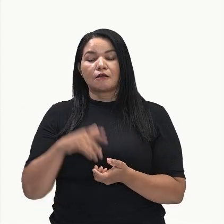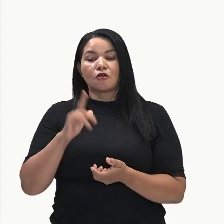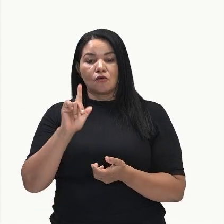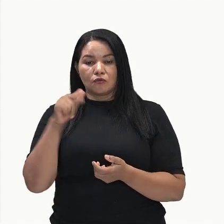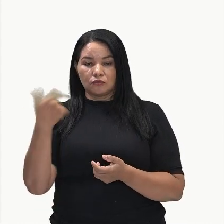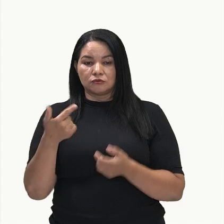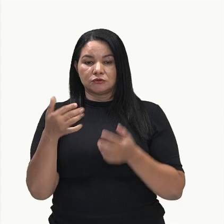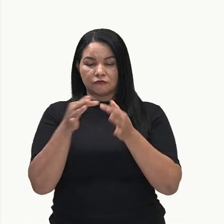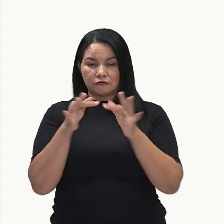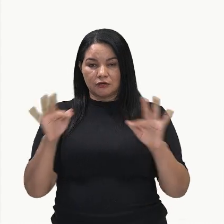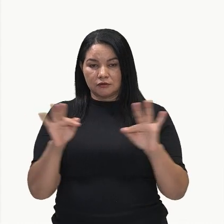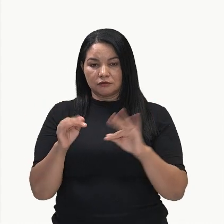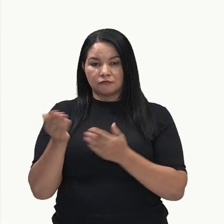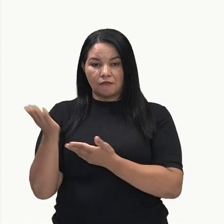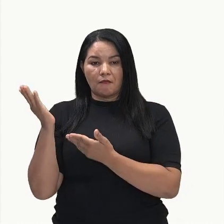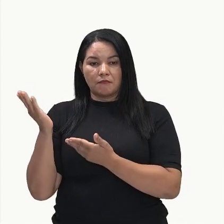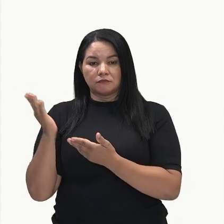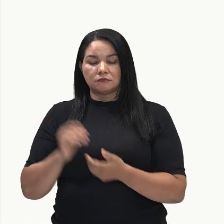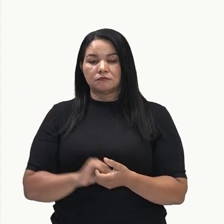matemáticas,